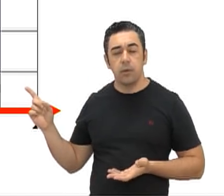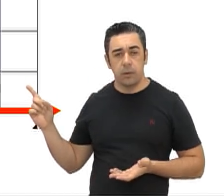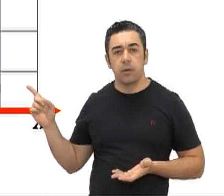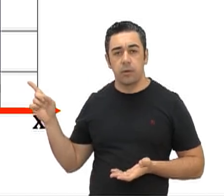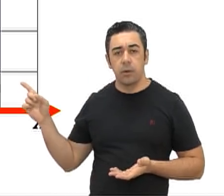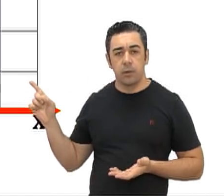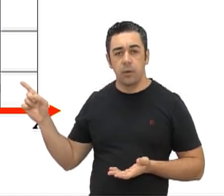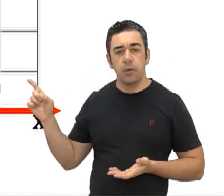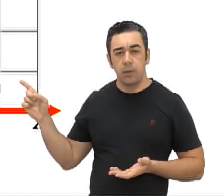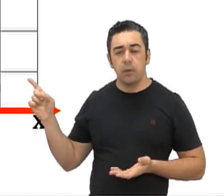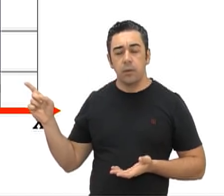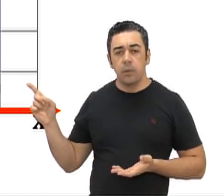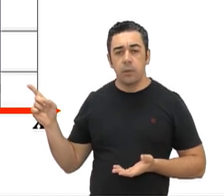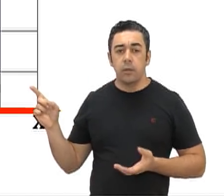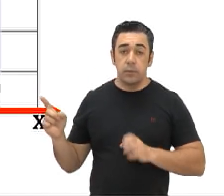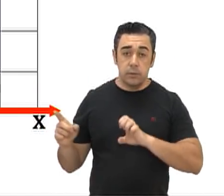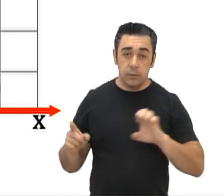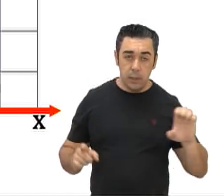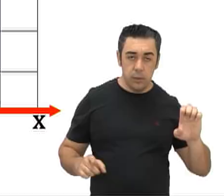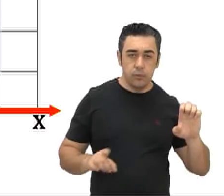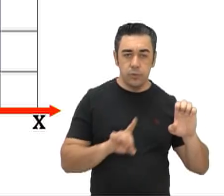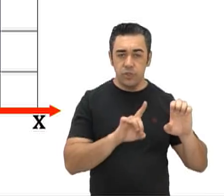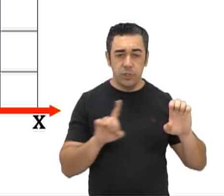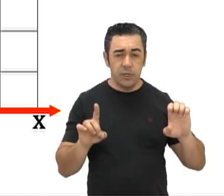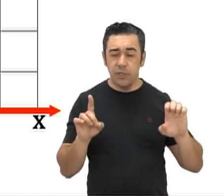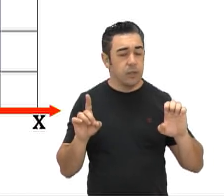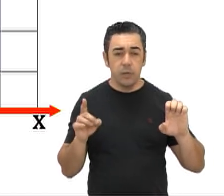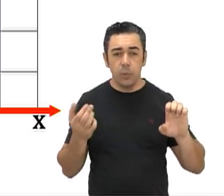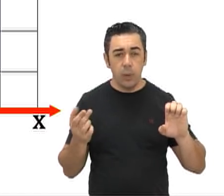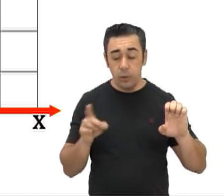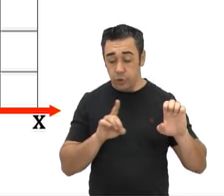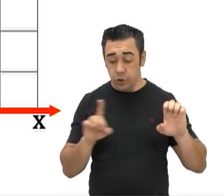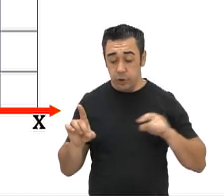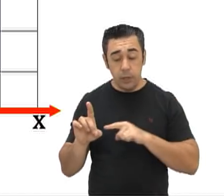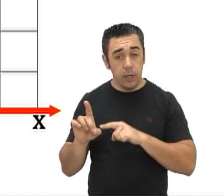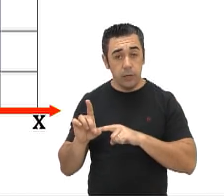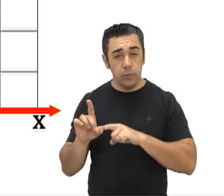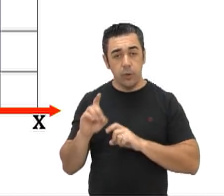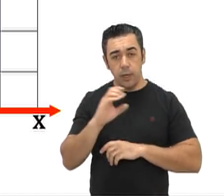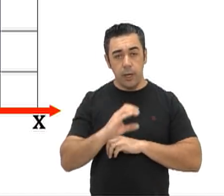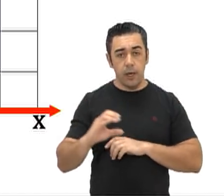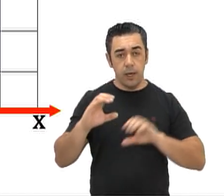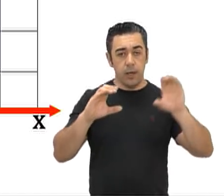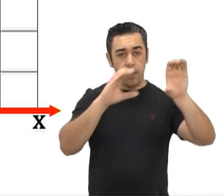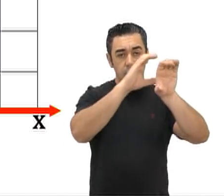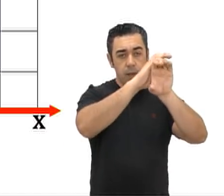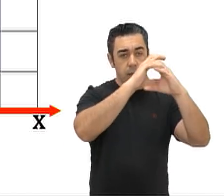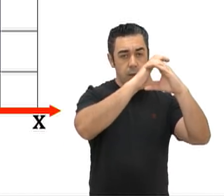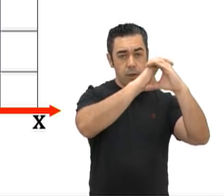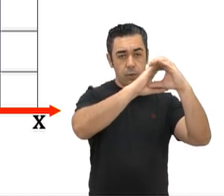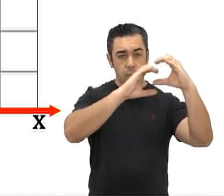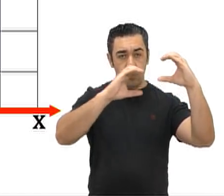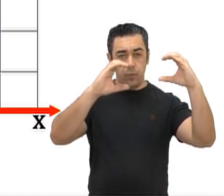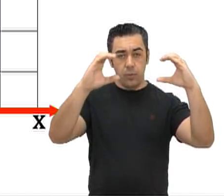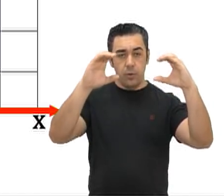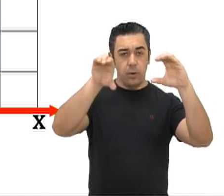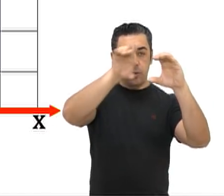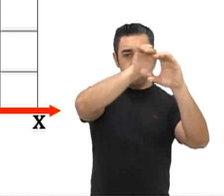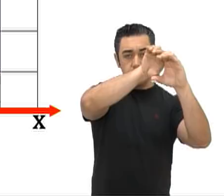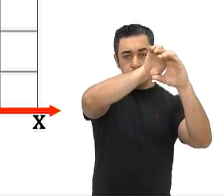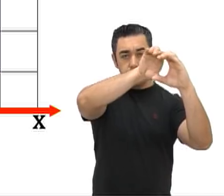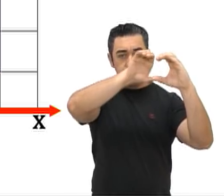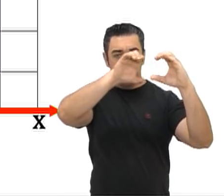lado direito, como é o reflexo da figura original, você vai inverter ela. Então, é como se